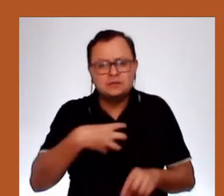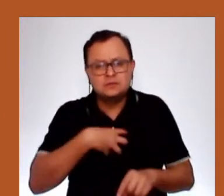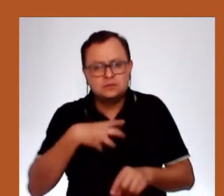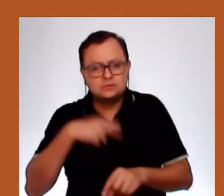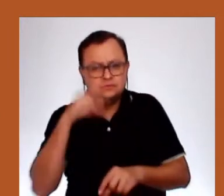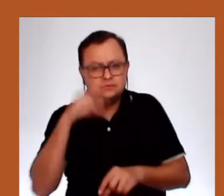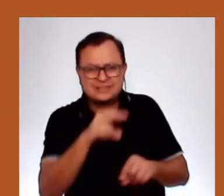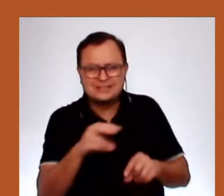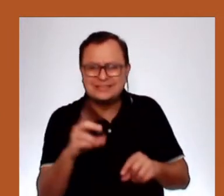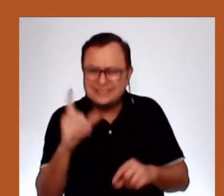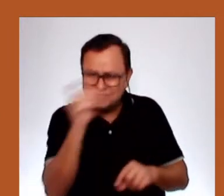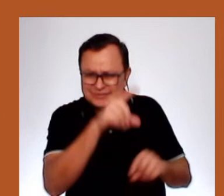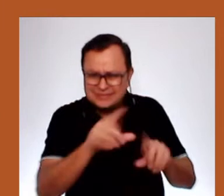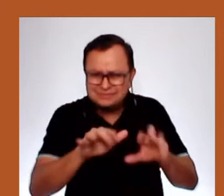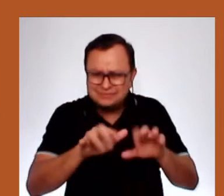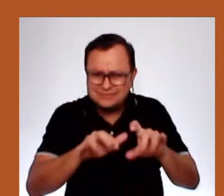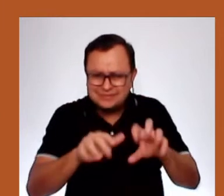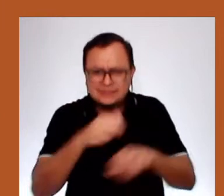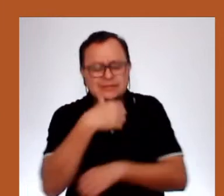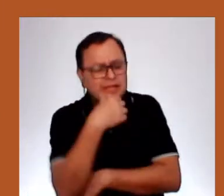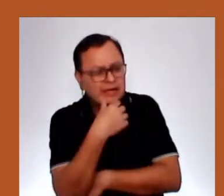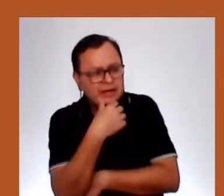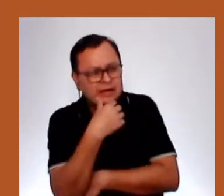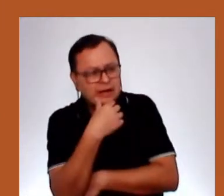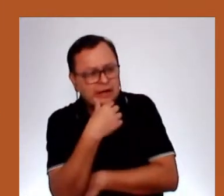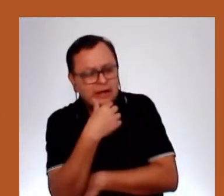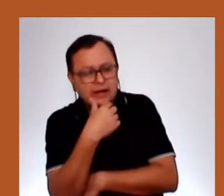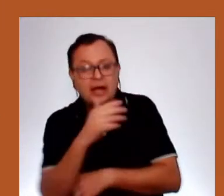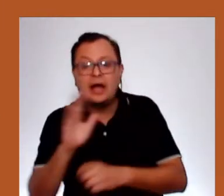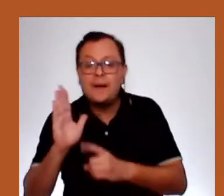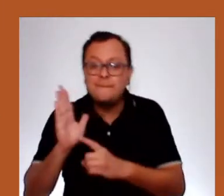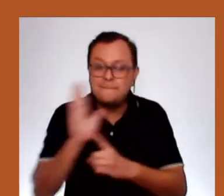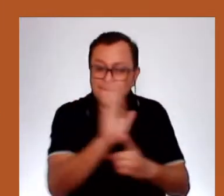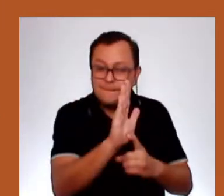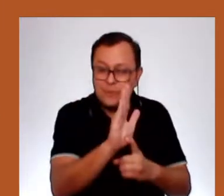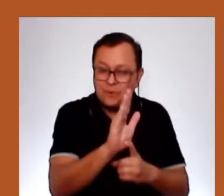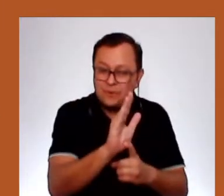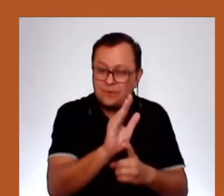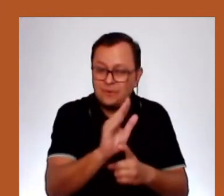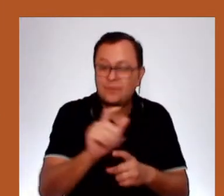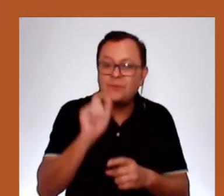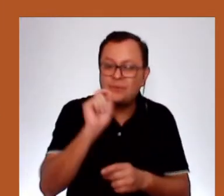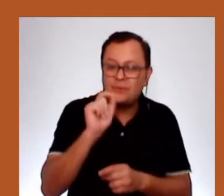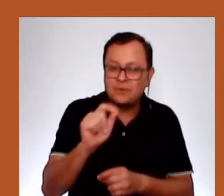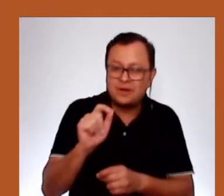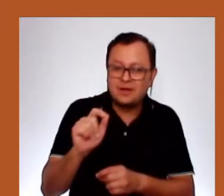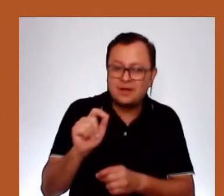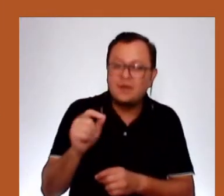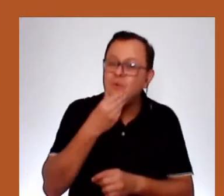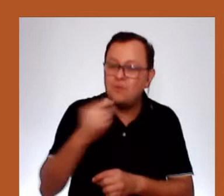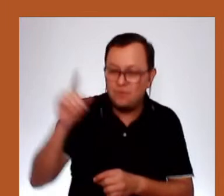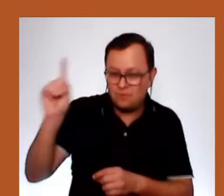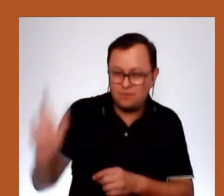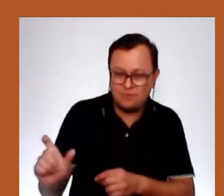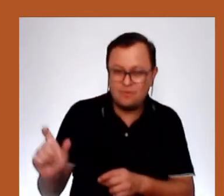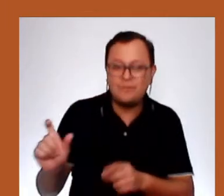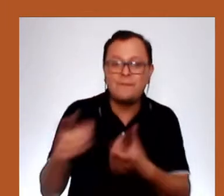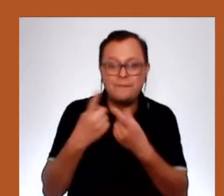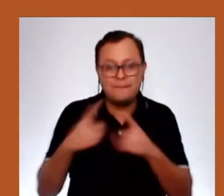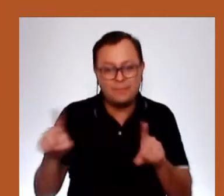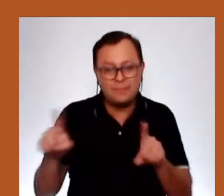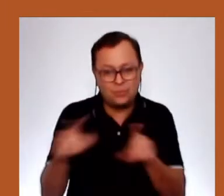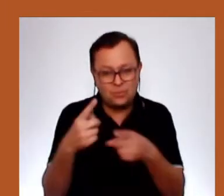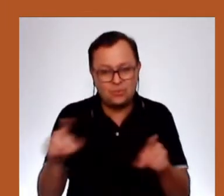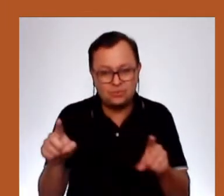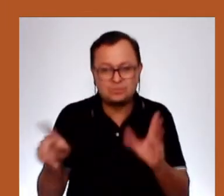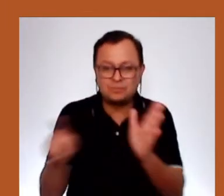ele um músico francês, Django Reinhardt, que sofreu um acidente